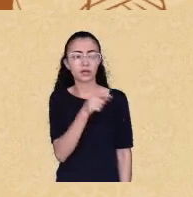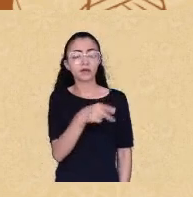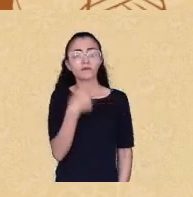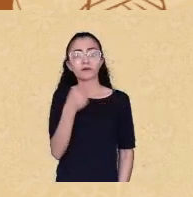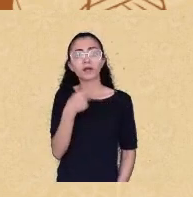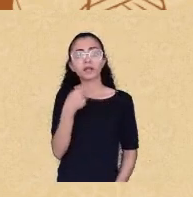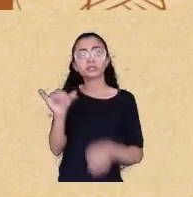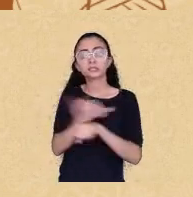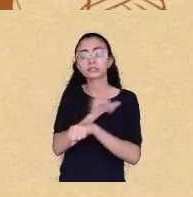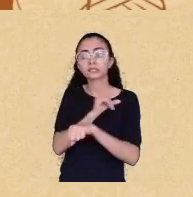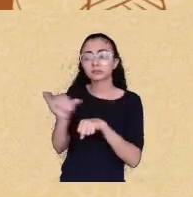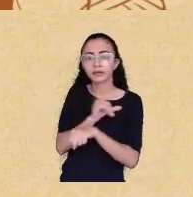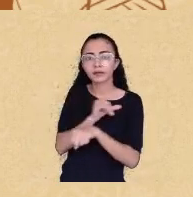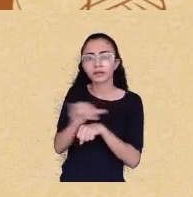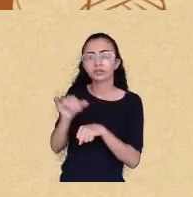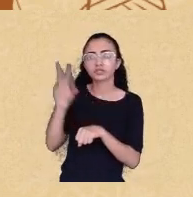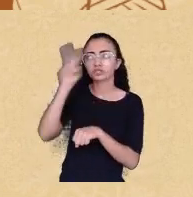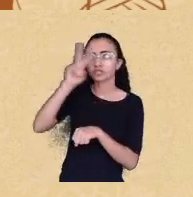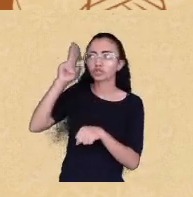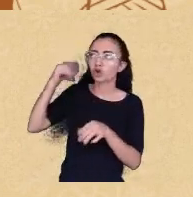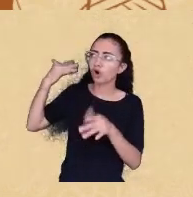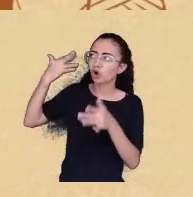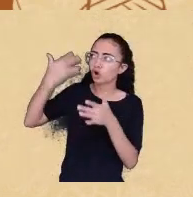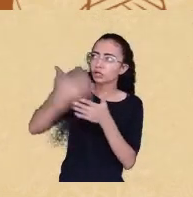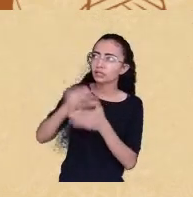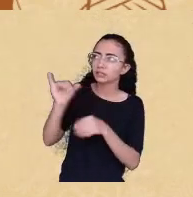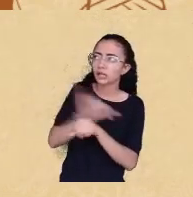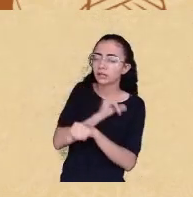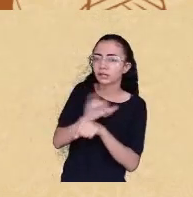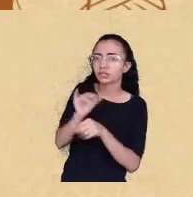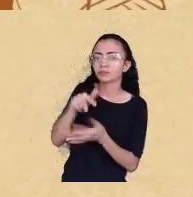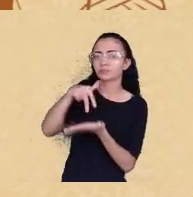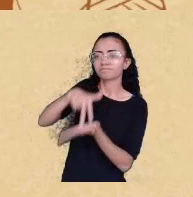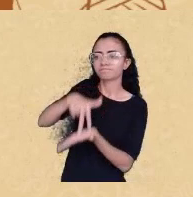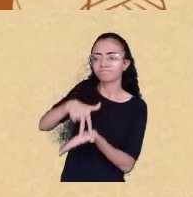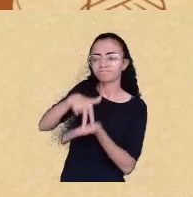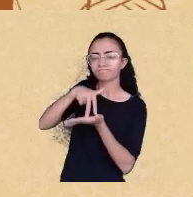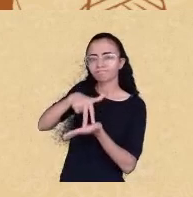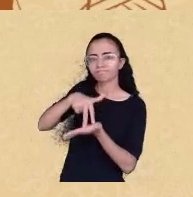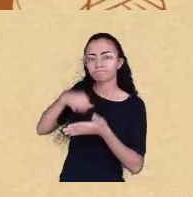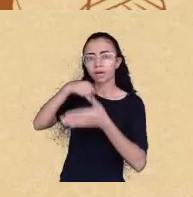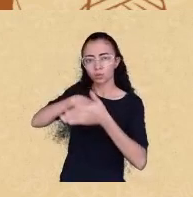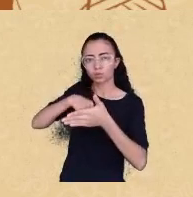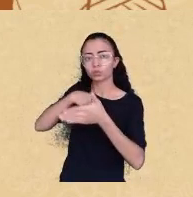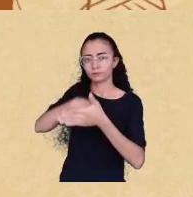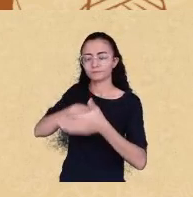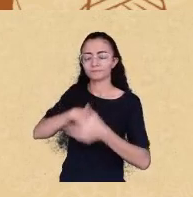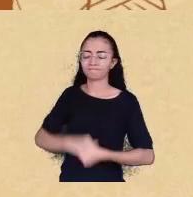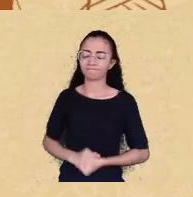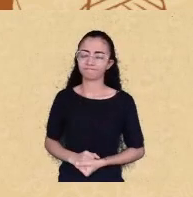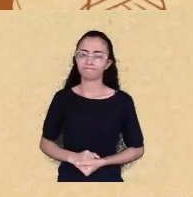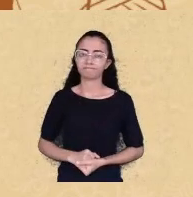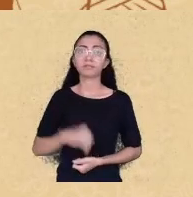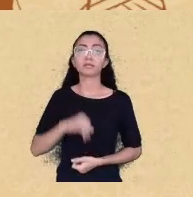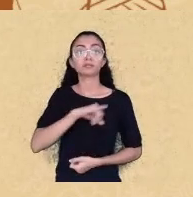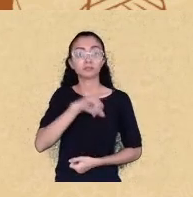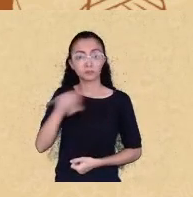estratégias históricas de resistência aqui no Brasil. Obrigada, Jaqueline.